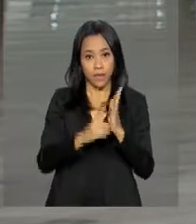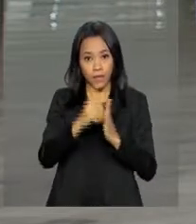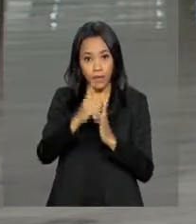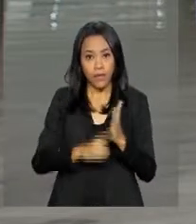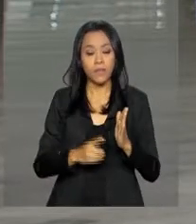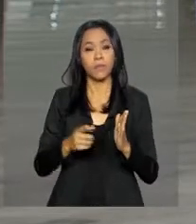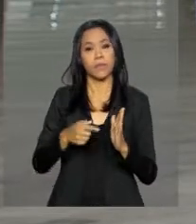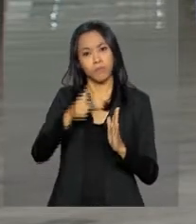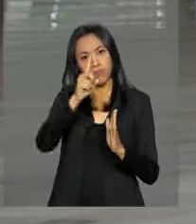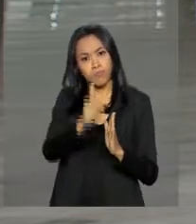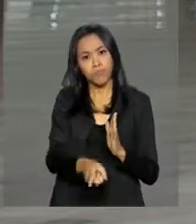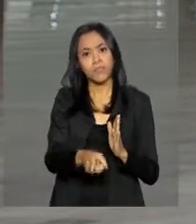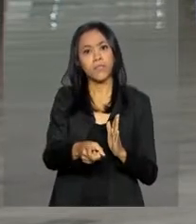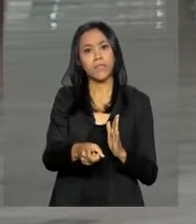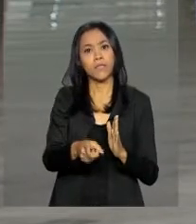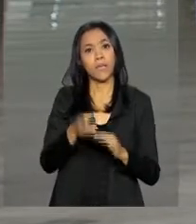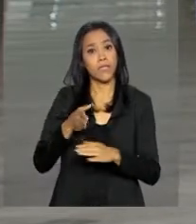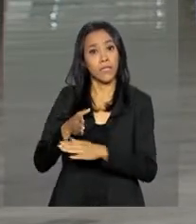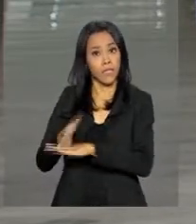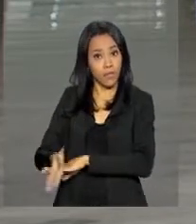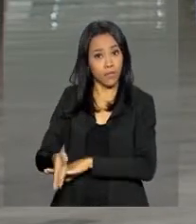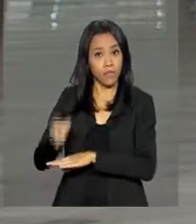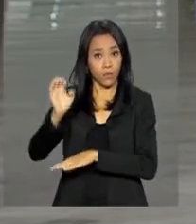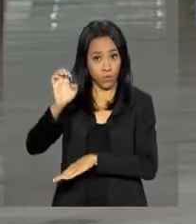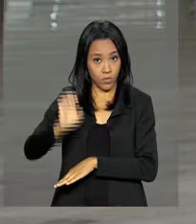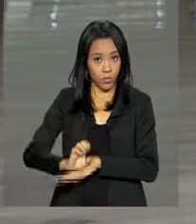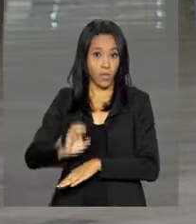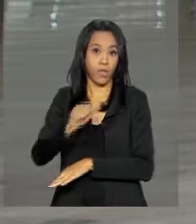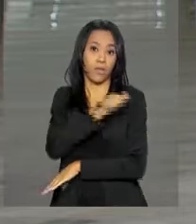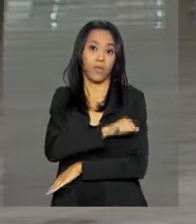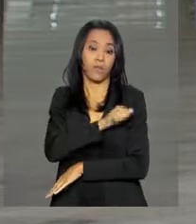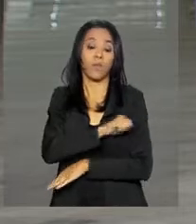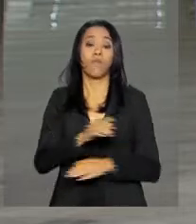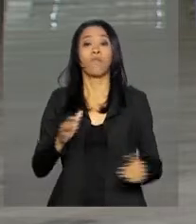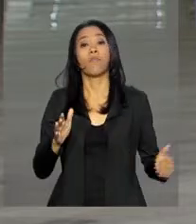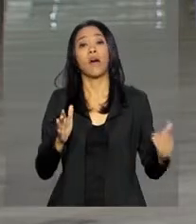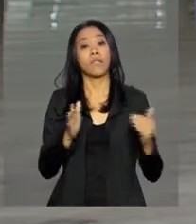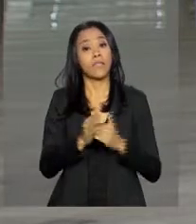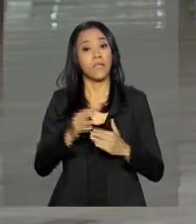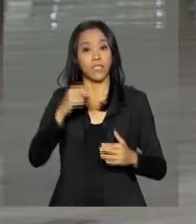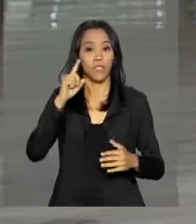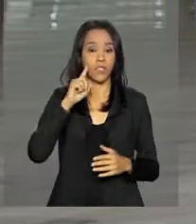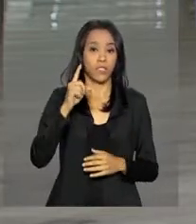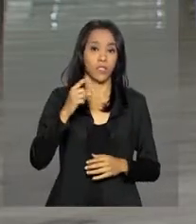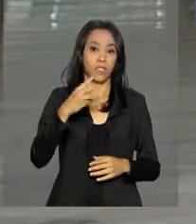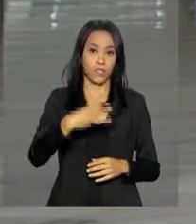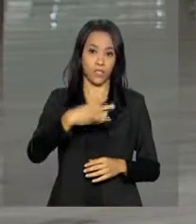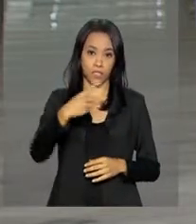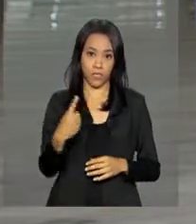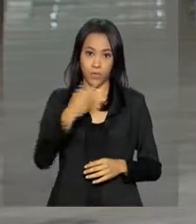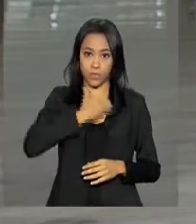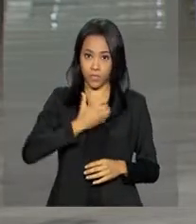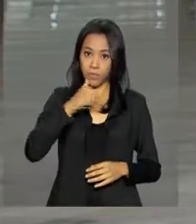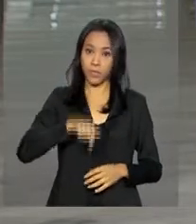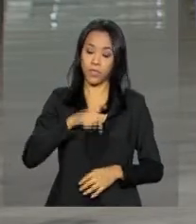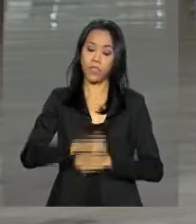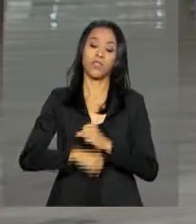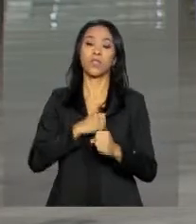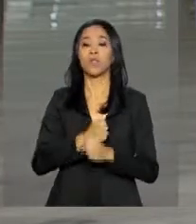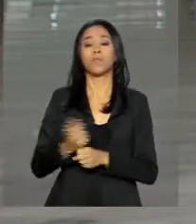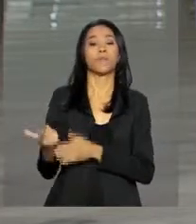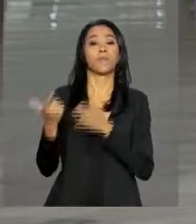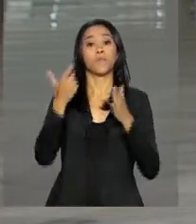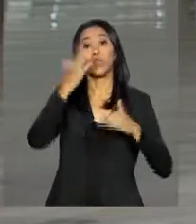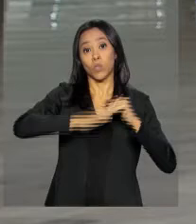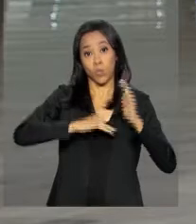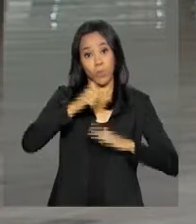determina que a intervenção vá até 31 de dezembro deste ano. E ainda sobre a